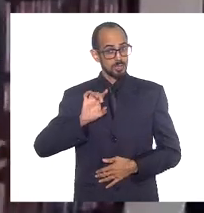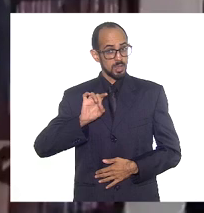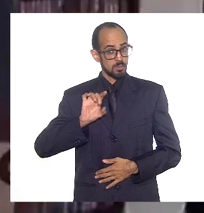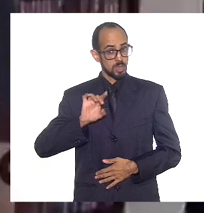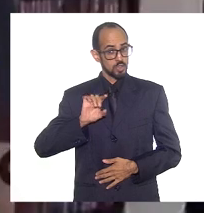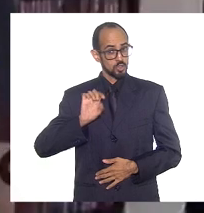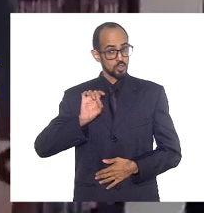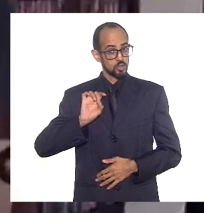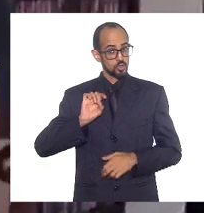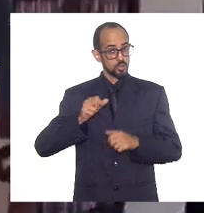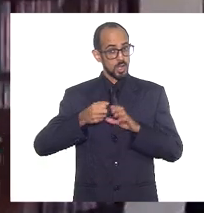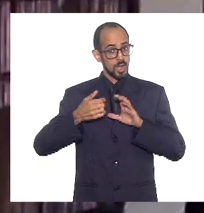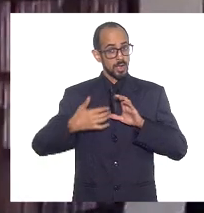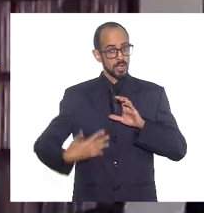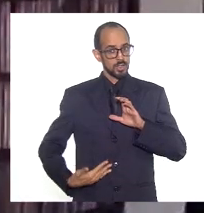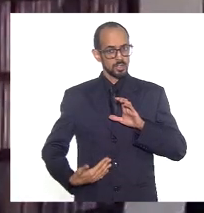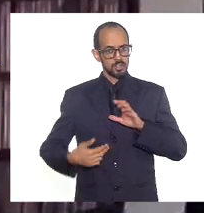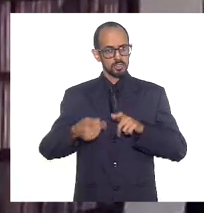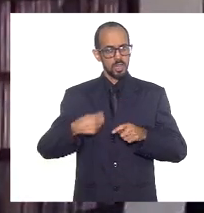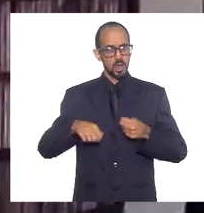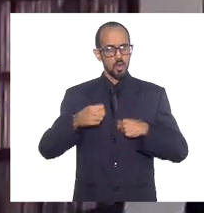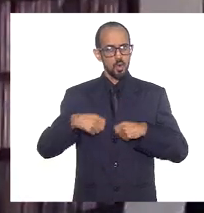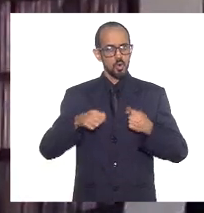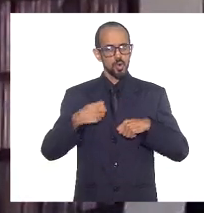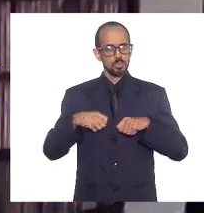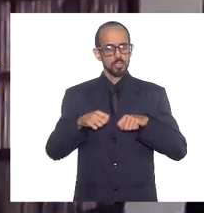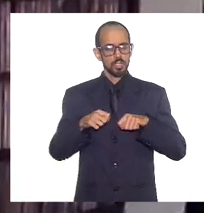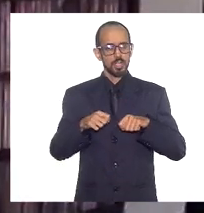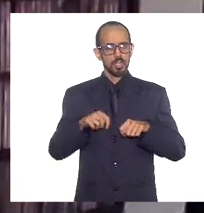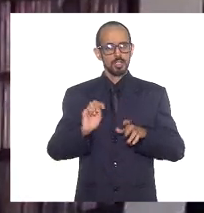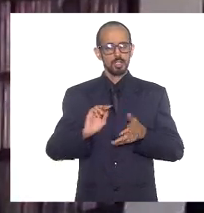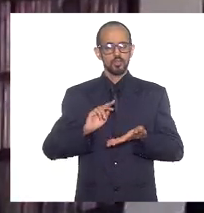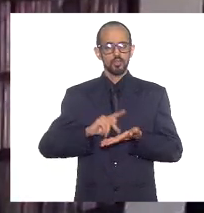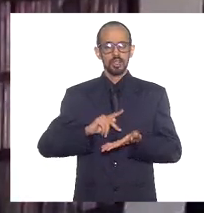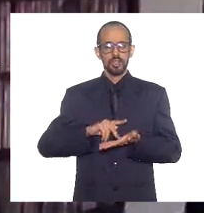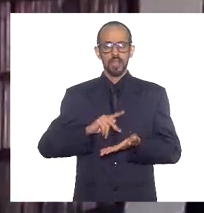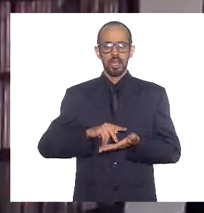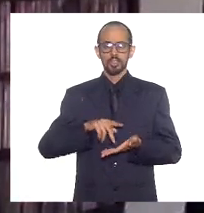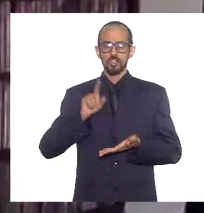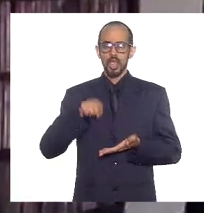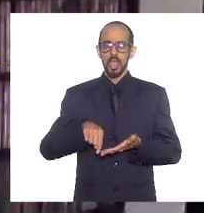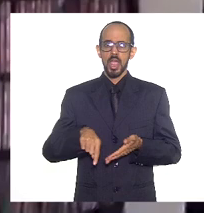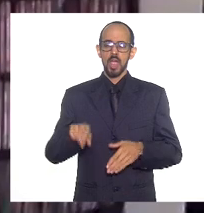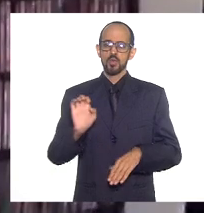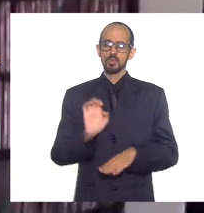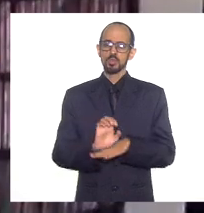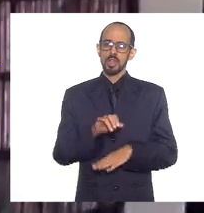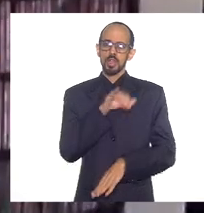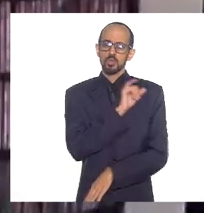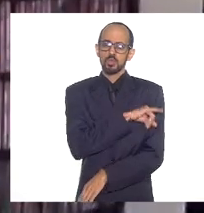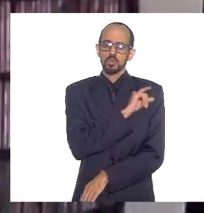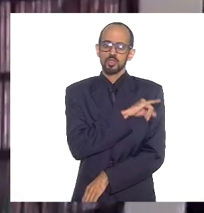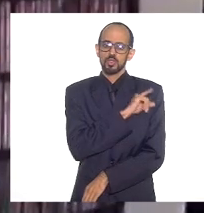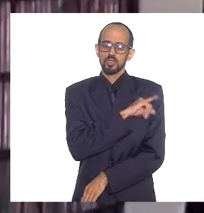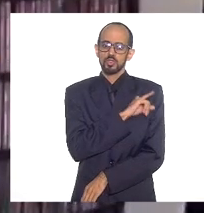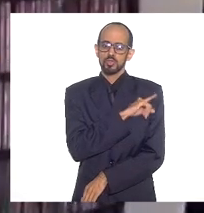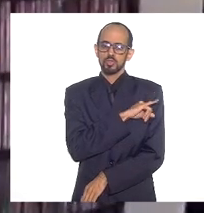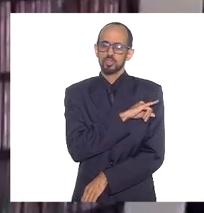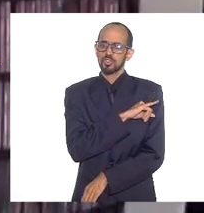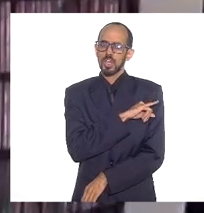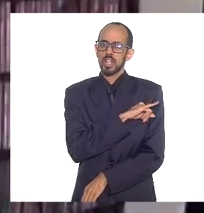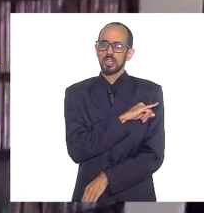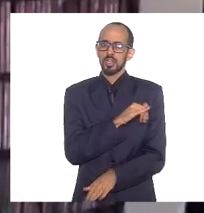o aspecto econômico que realmente torna o Estado do Rio de Janeiro um